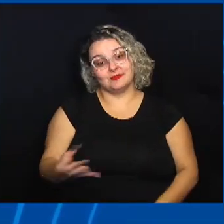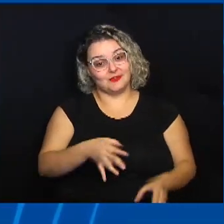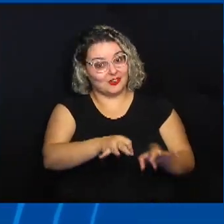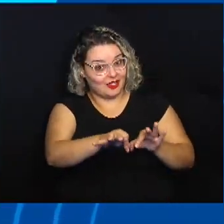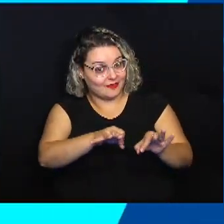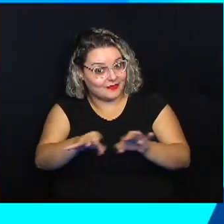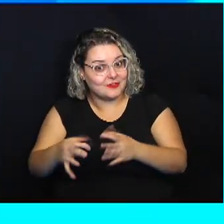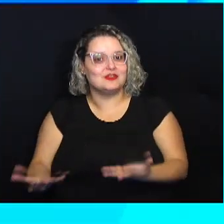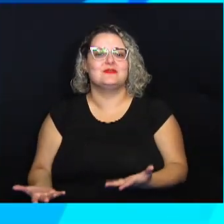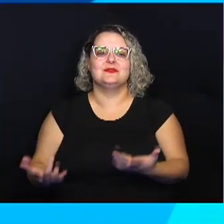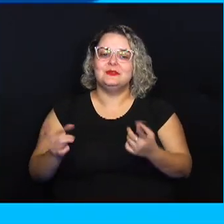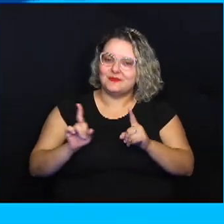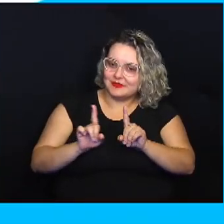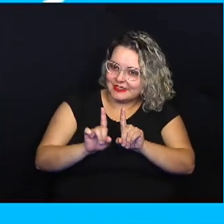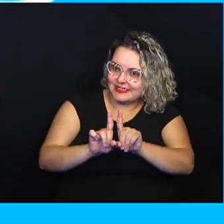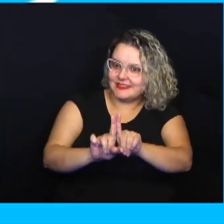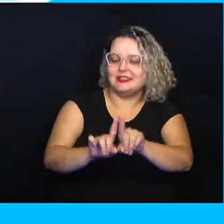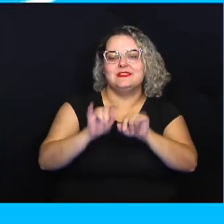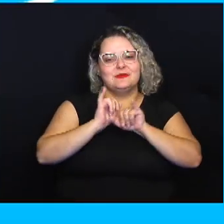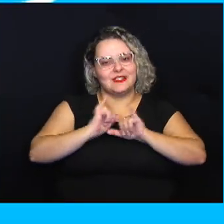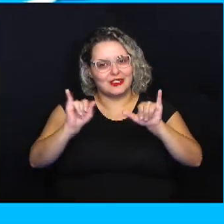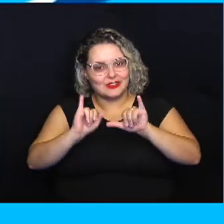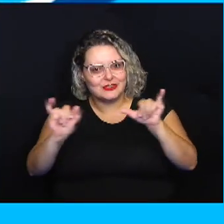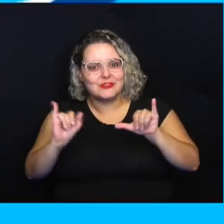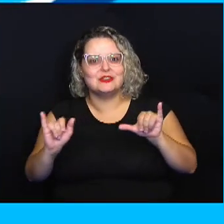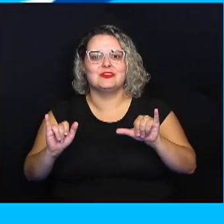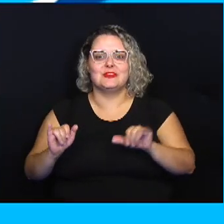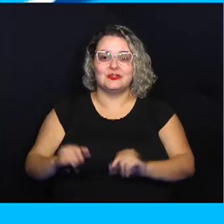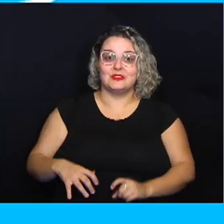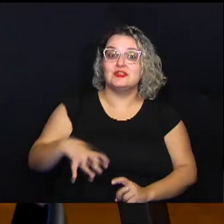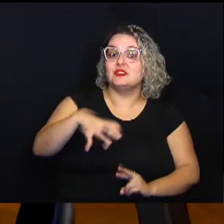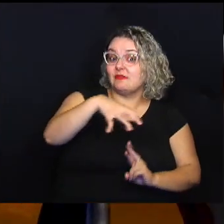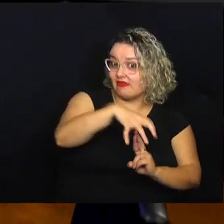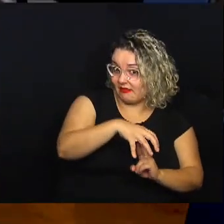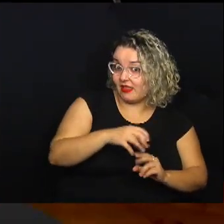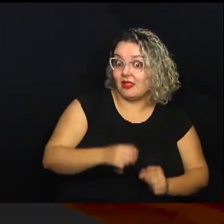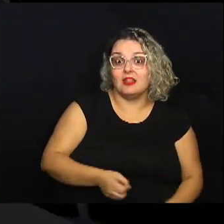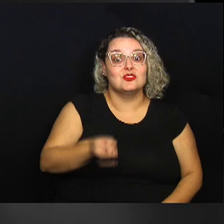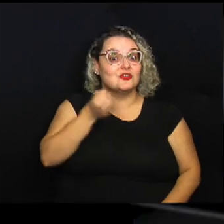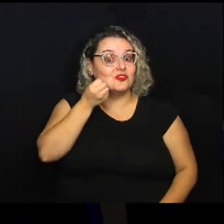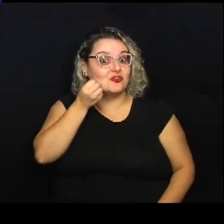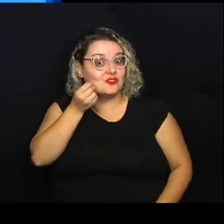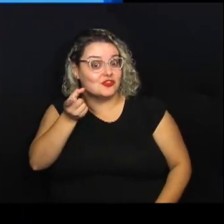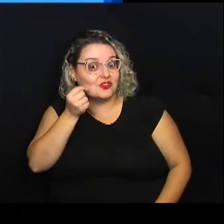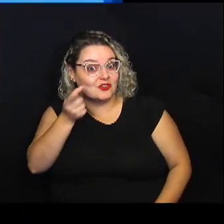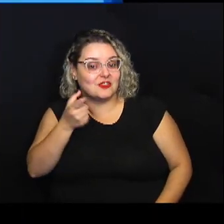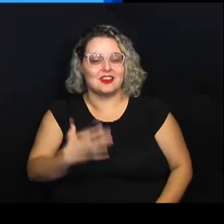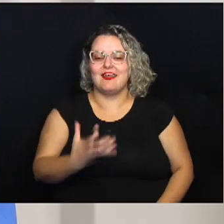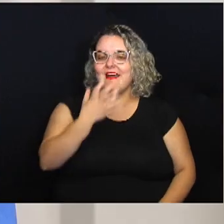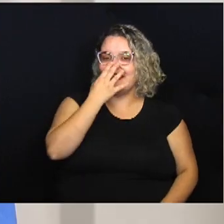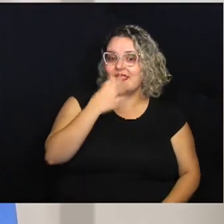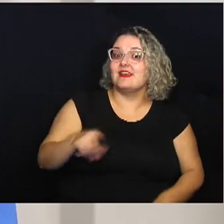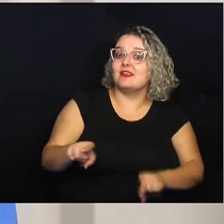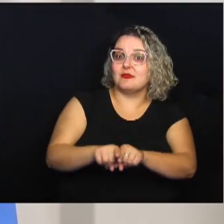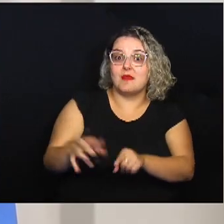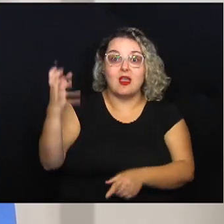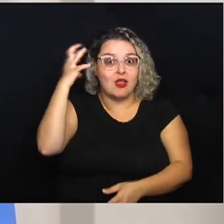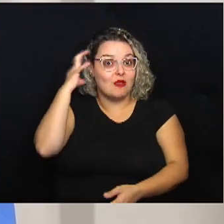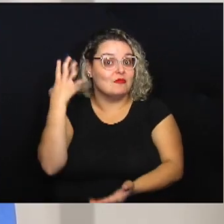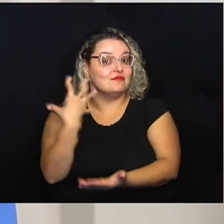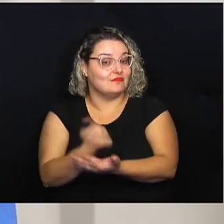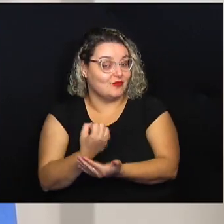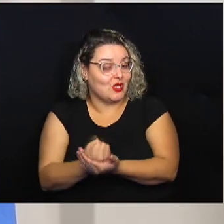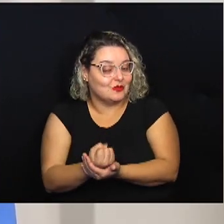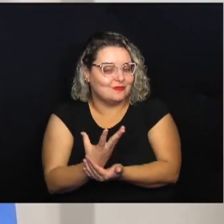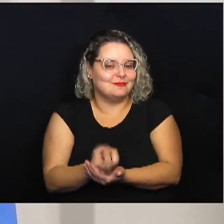programas, parcerias para divulgação de feiras de cães e gatos para adoção e, inclusive, um podcast. Essa parceria